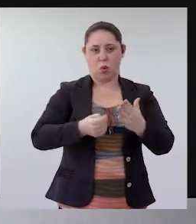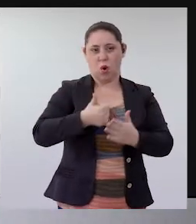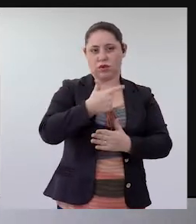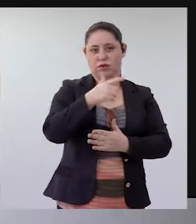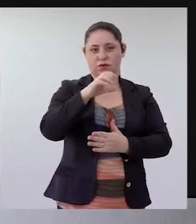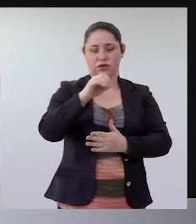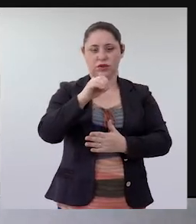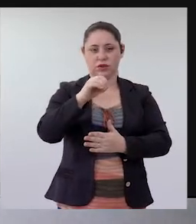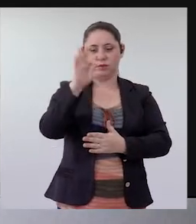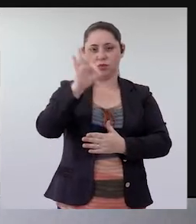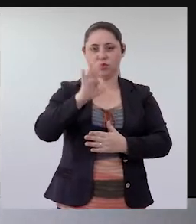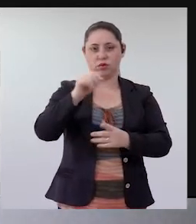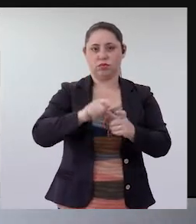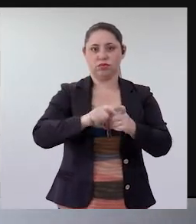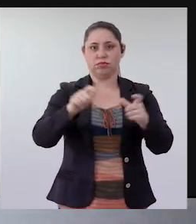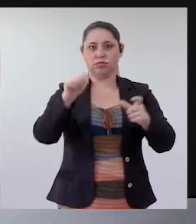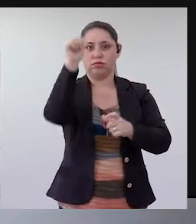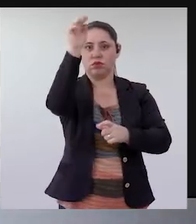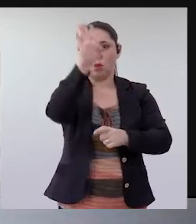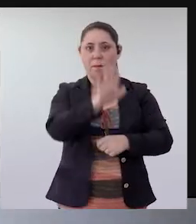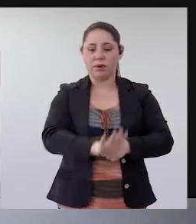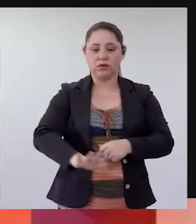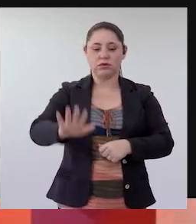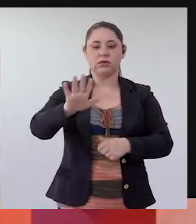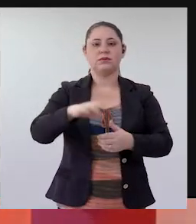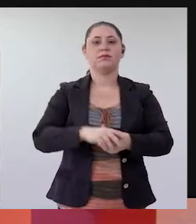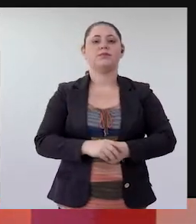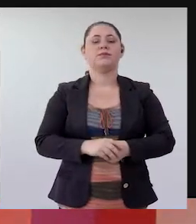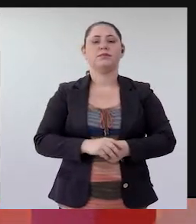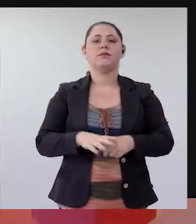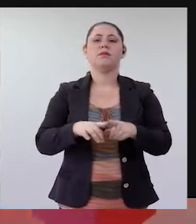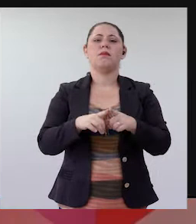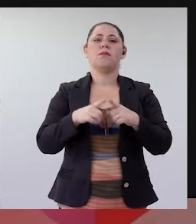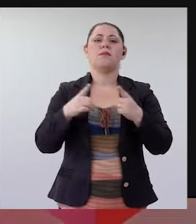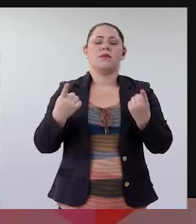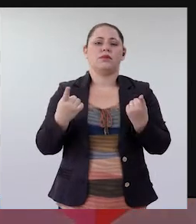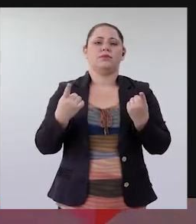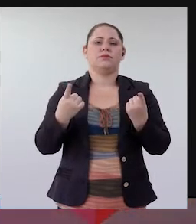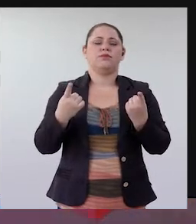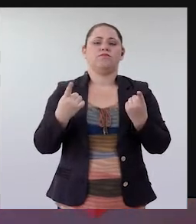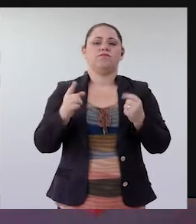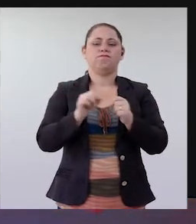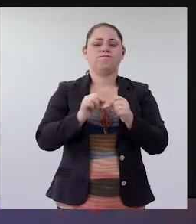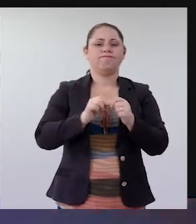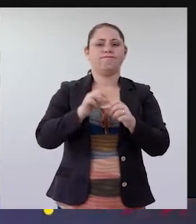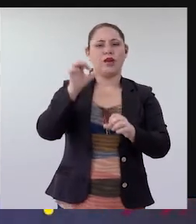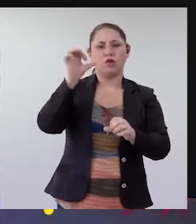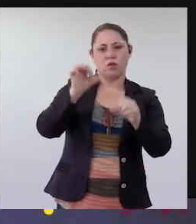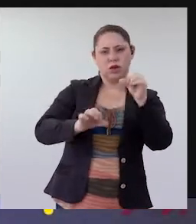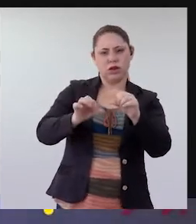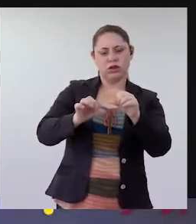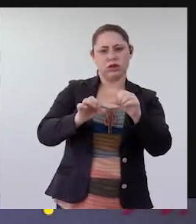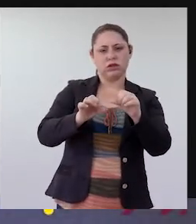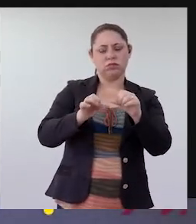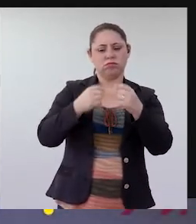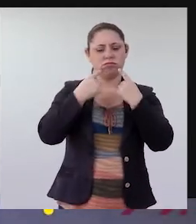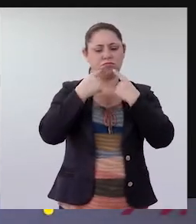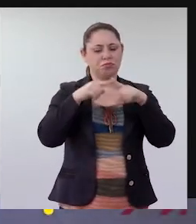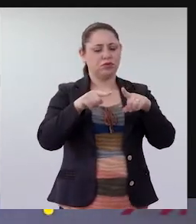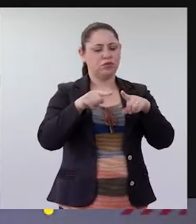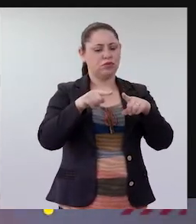quase 20% de aumento no Brasil. Mas assim, fazendo uma análise crítica desse